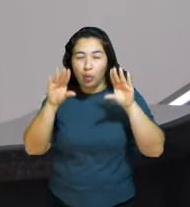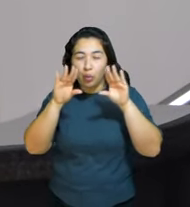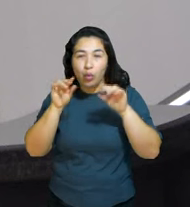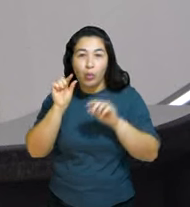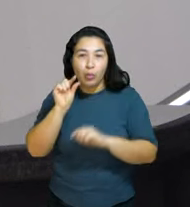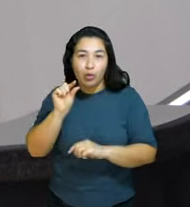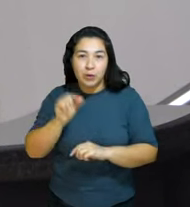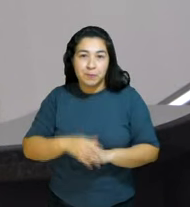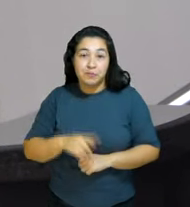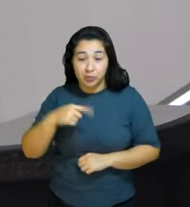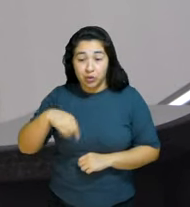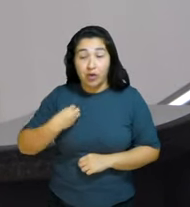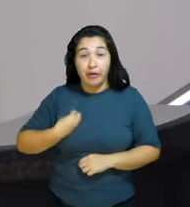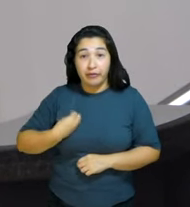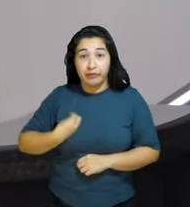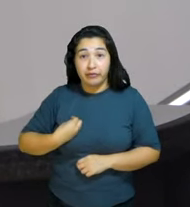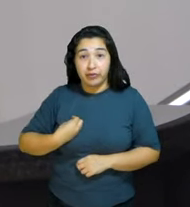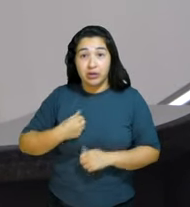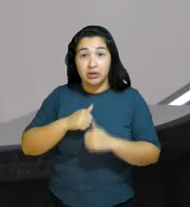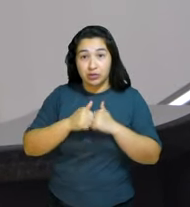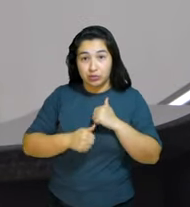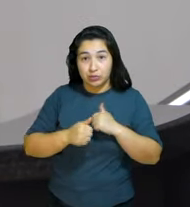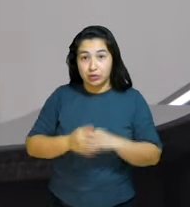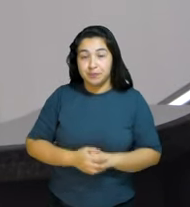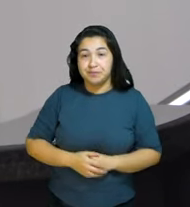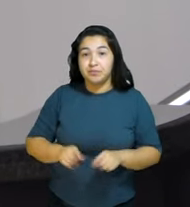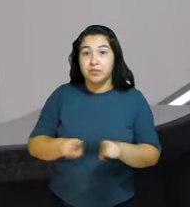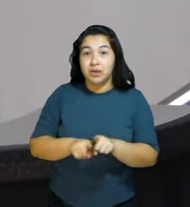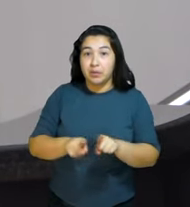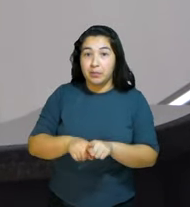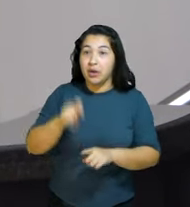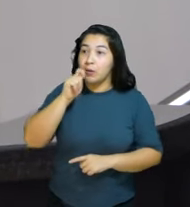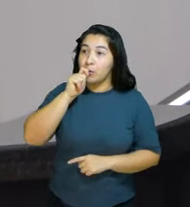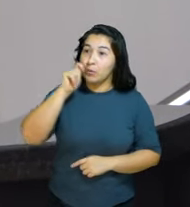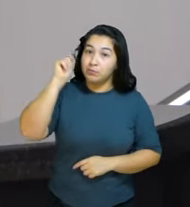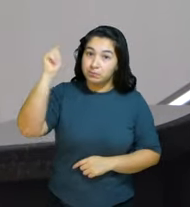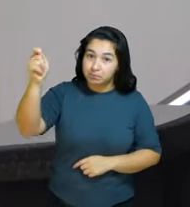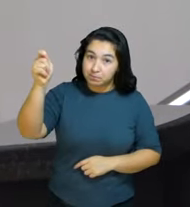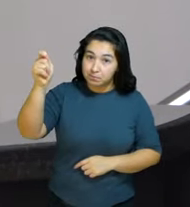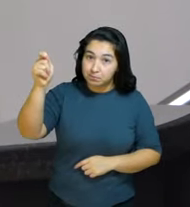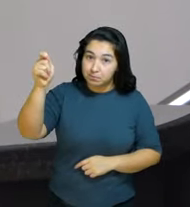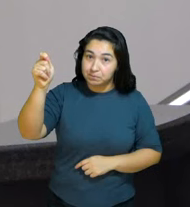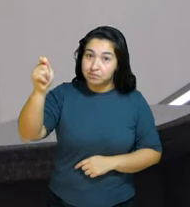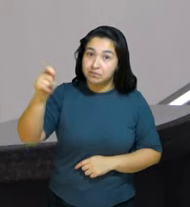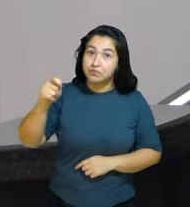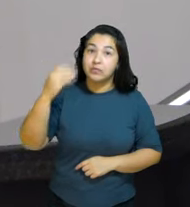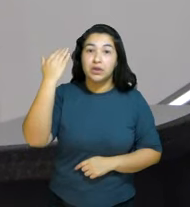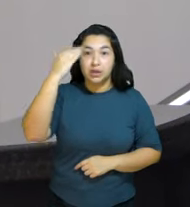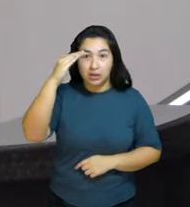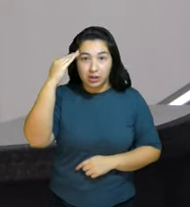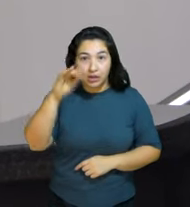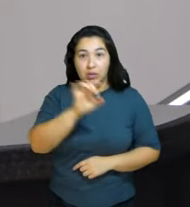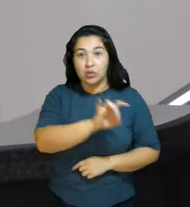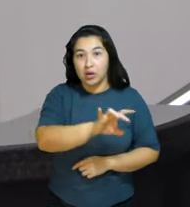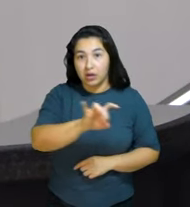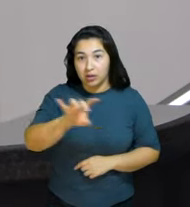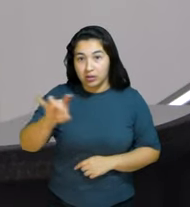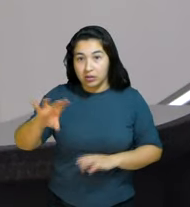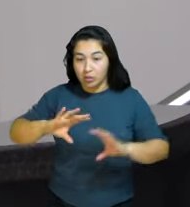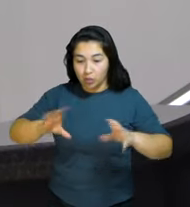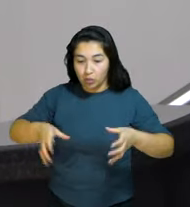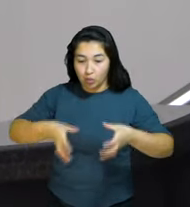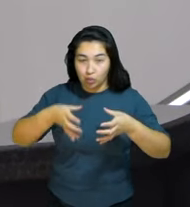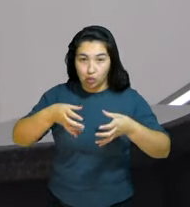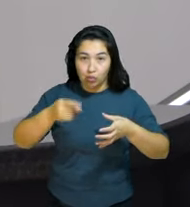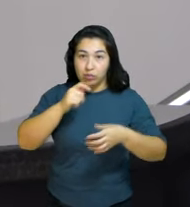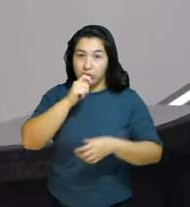esporte. Dentro do esporte, eu vivi também o lado da arbitragem, então, muito forte, entendo os pleitos aqui da arbitragem. Eu fui, durante